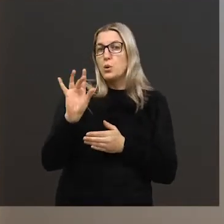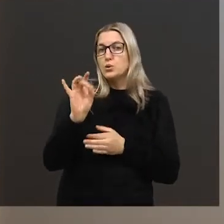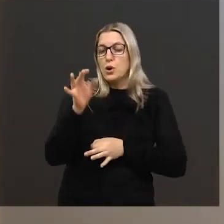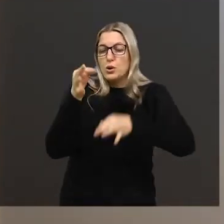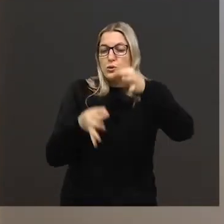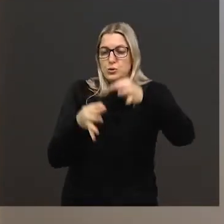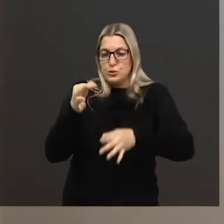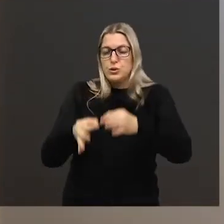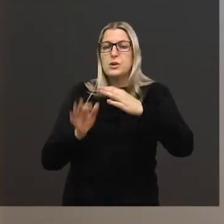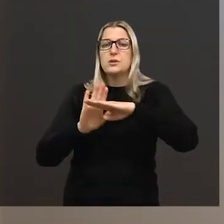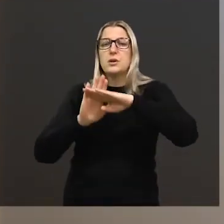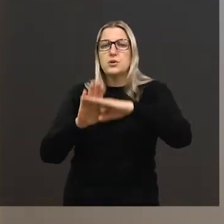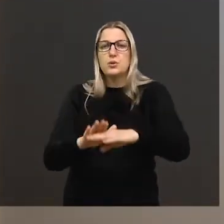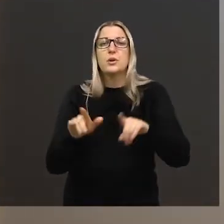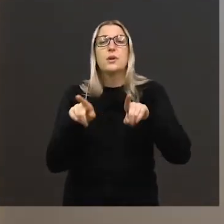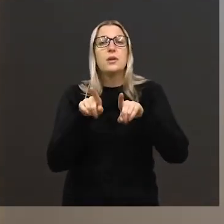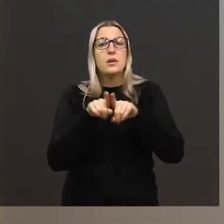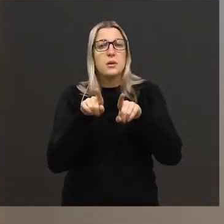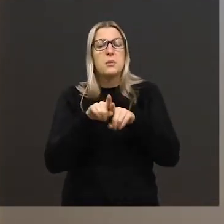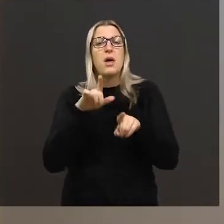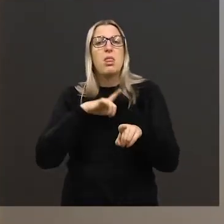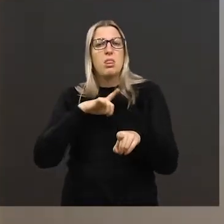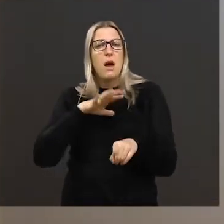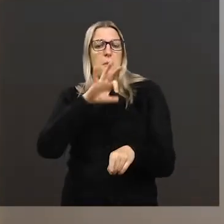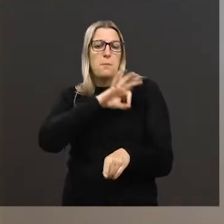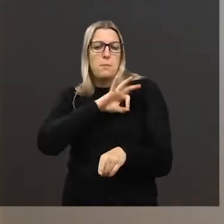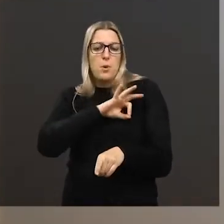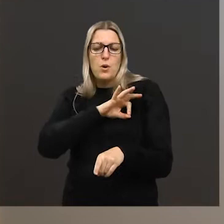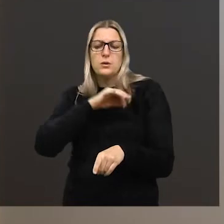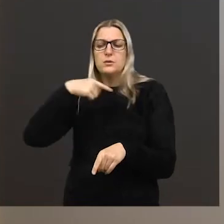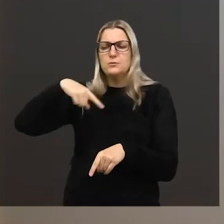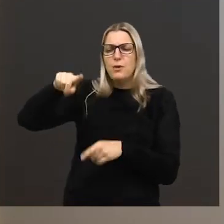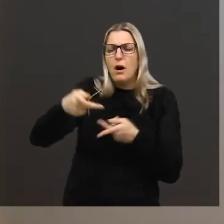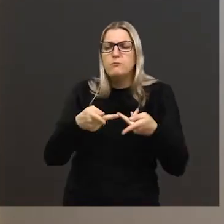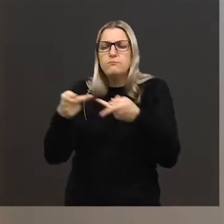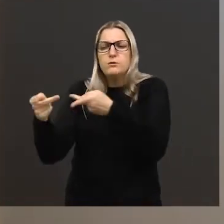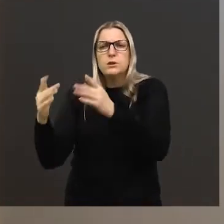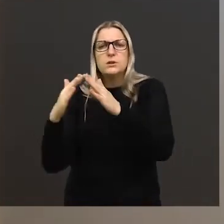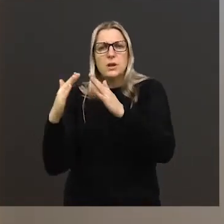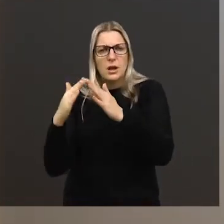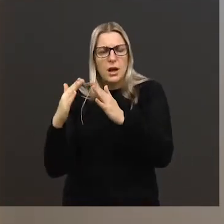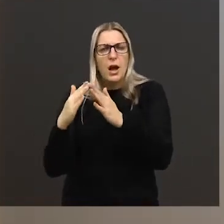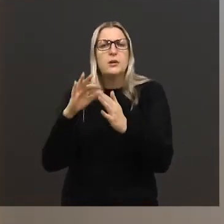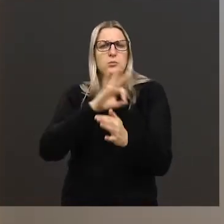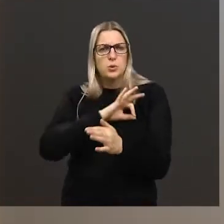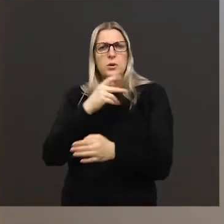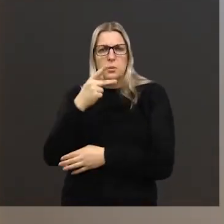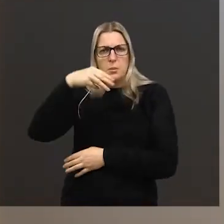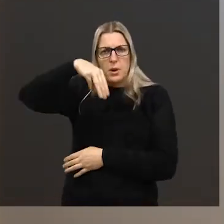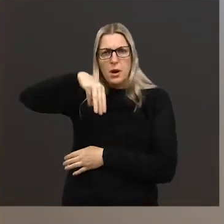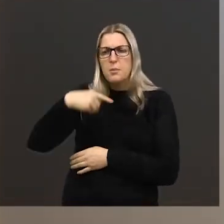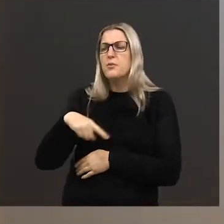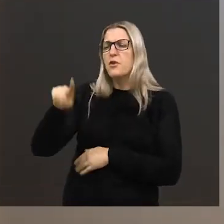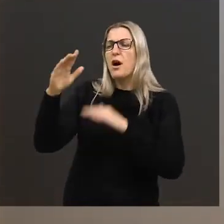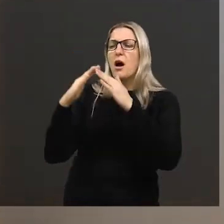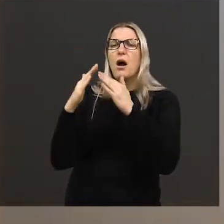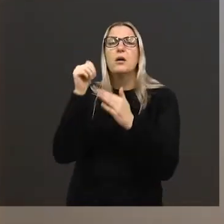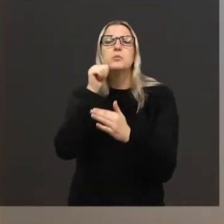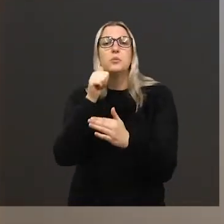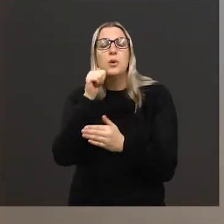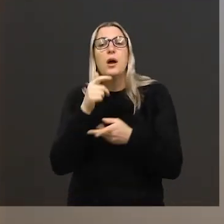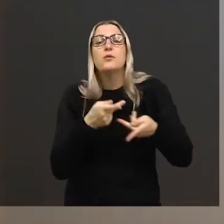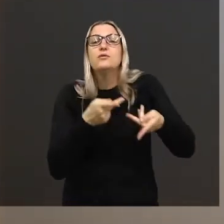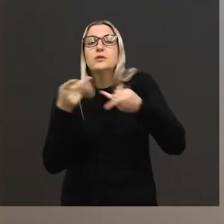só da justiça, da delegacia, mas nós temos, por exemplo, a Patrulha Maria da Penha, né, que pertence à Brigada Militar e que está indo na casa